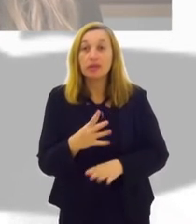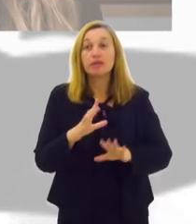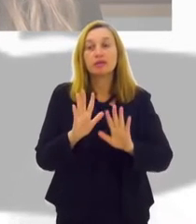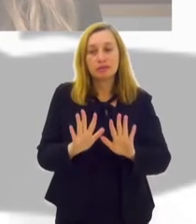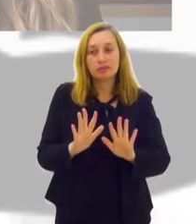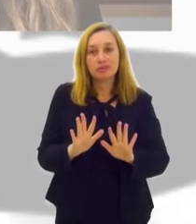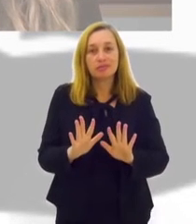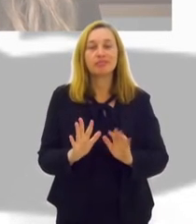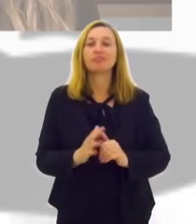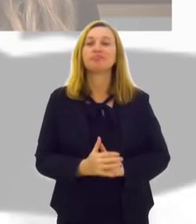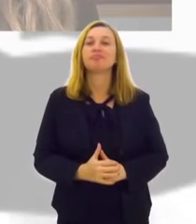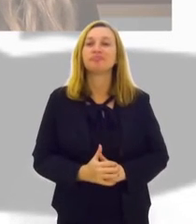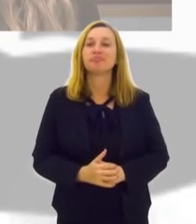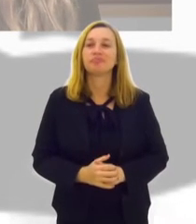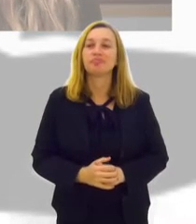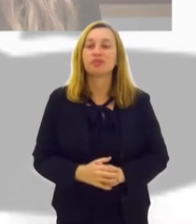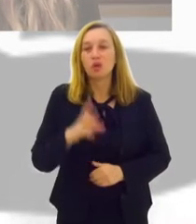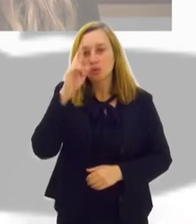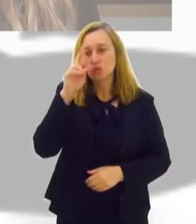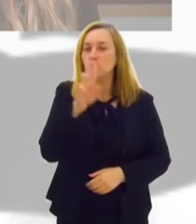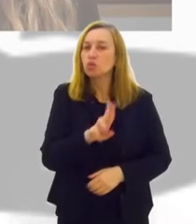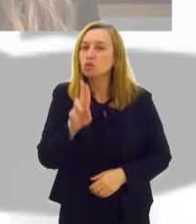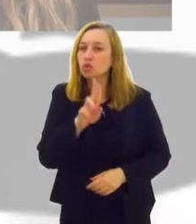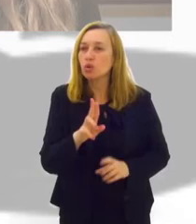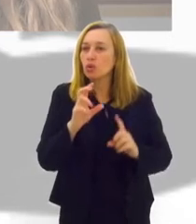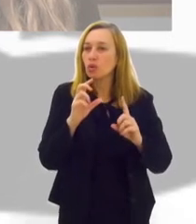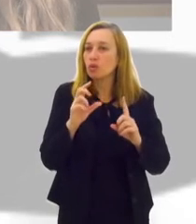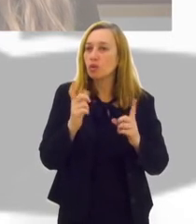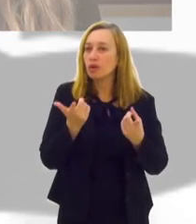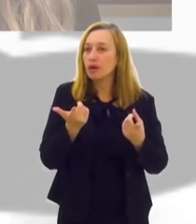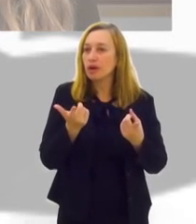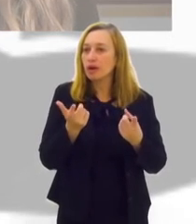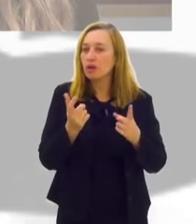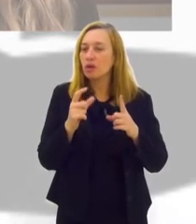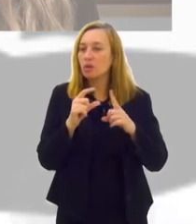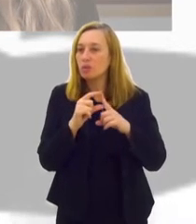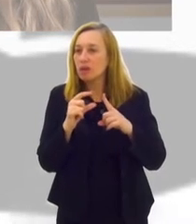bem, mas, no entanto, o senhor usou um termo,